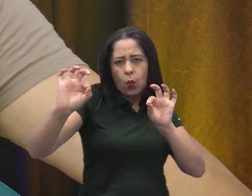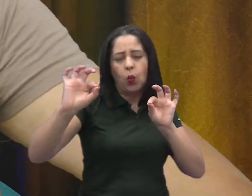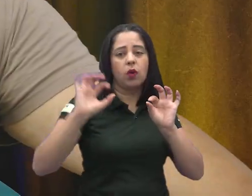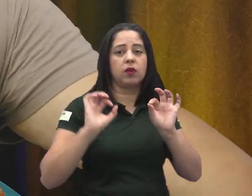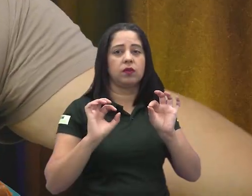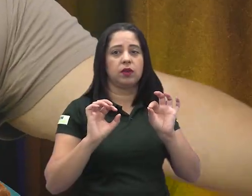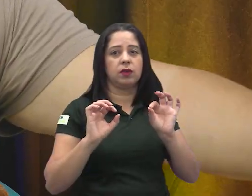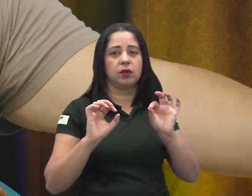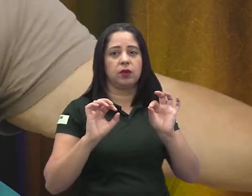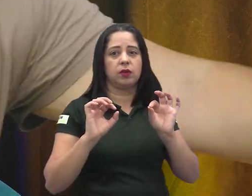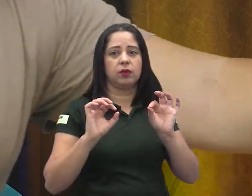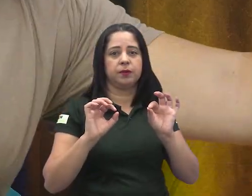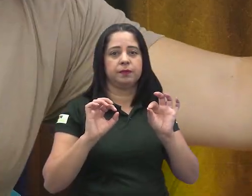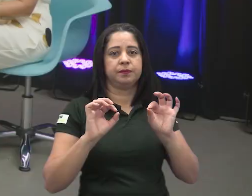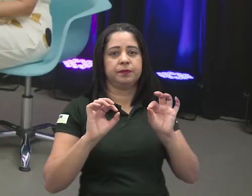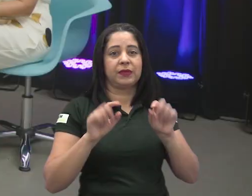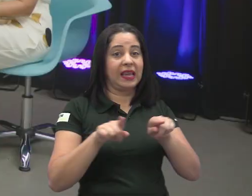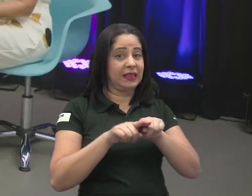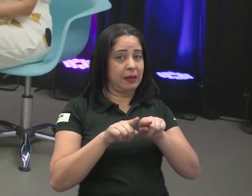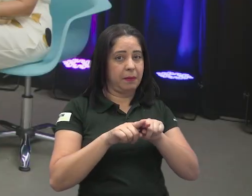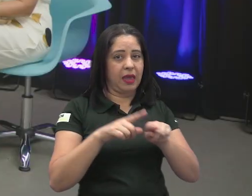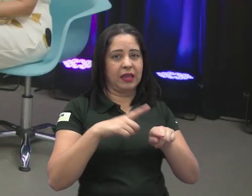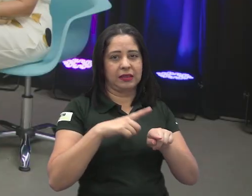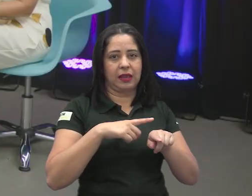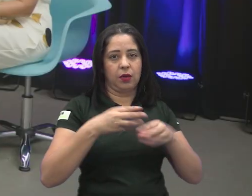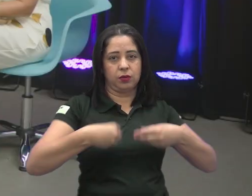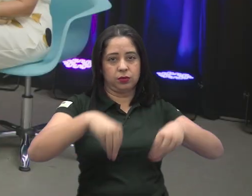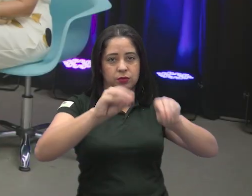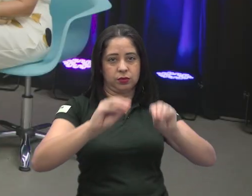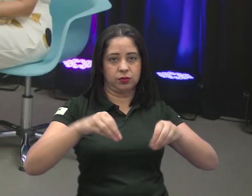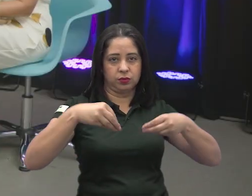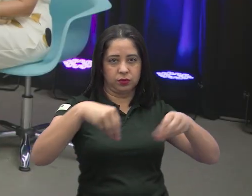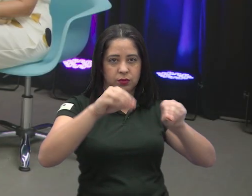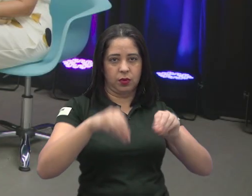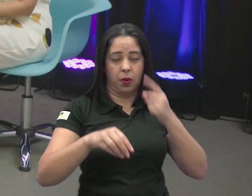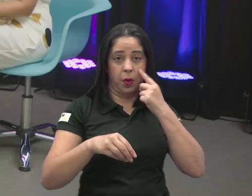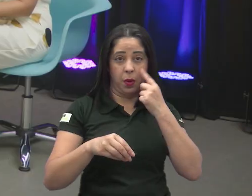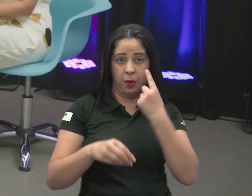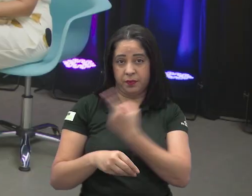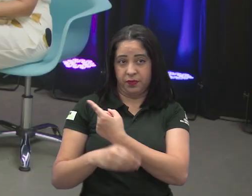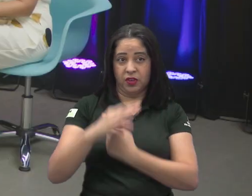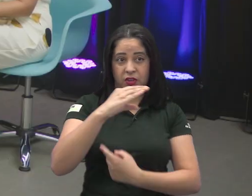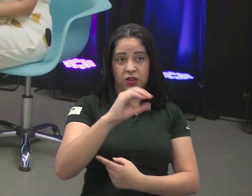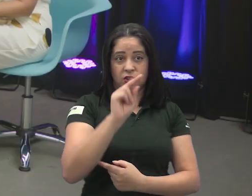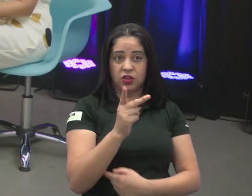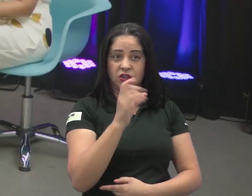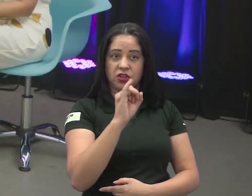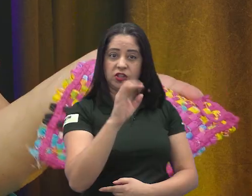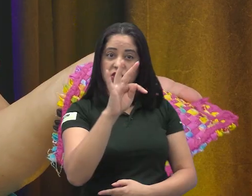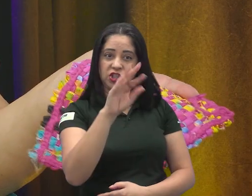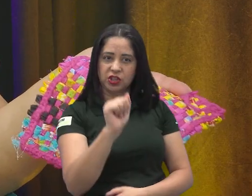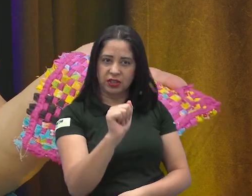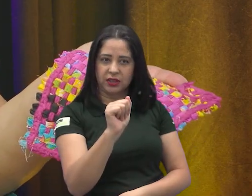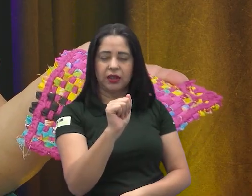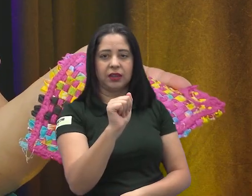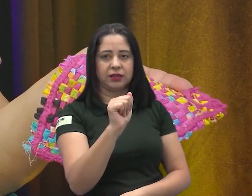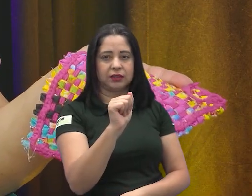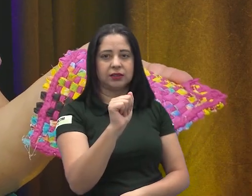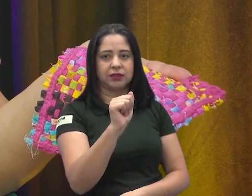tem uns tecidos aqui, com a chita, pode ser qualquer tecido, mas com a